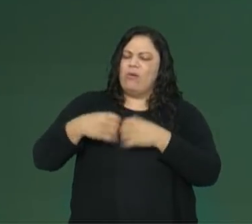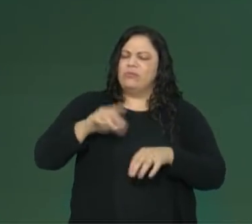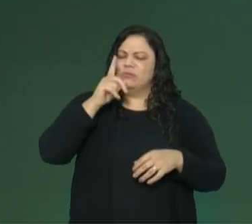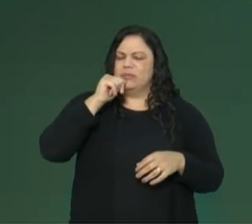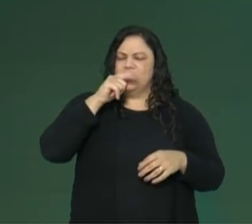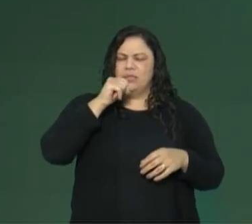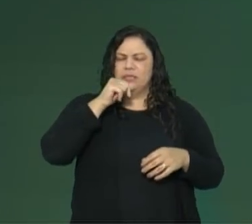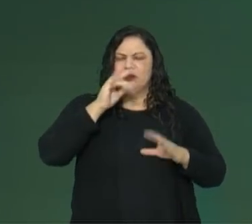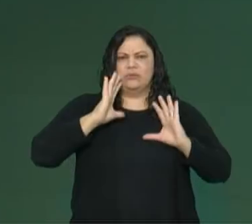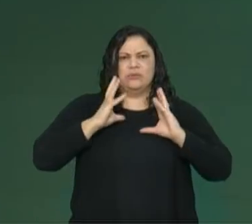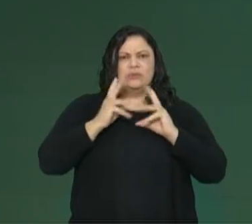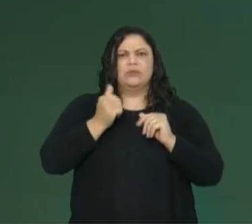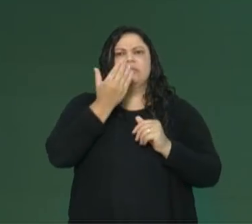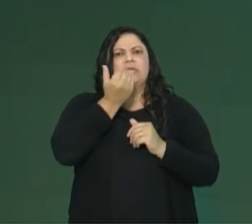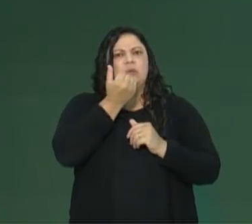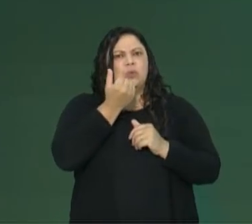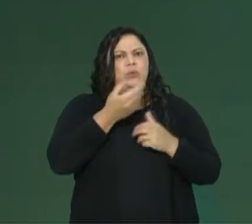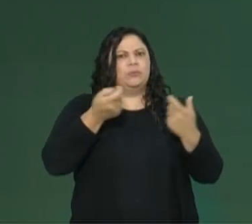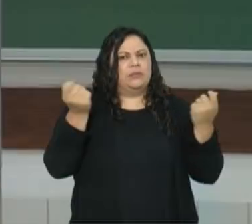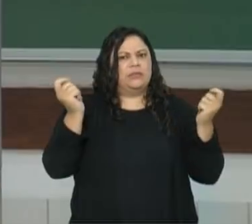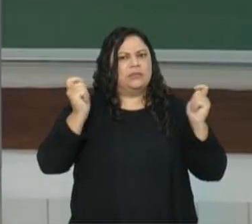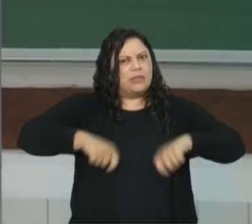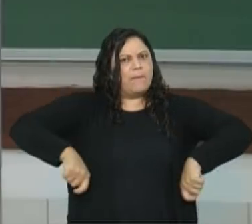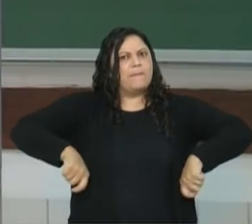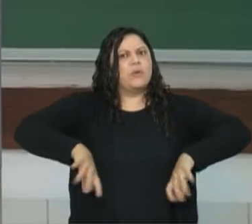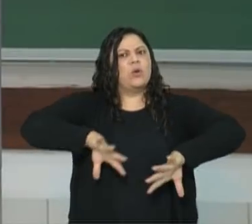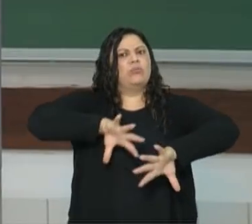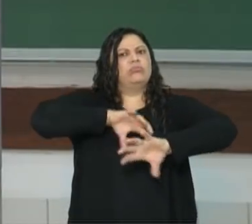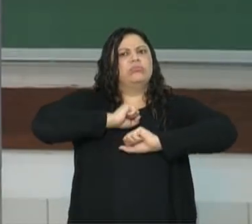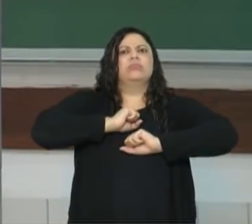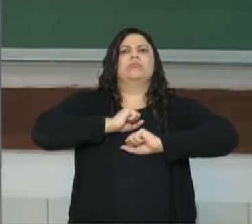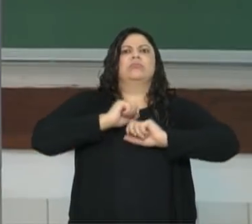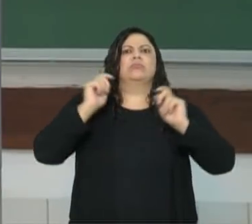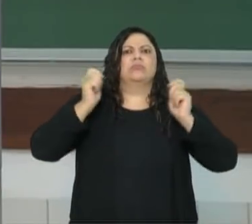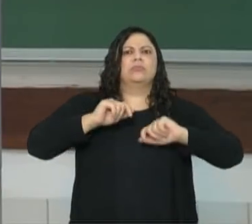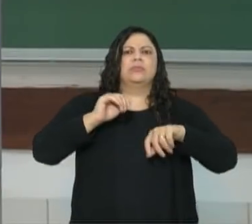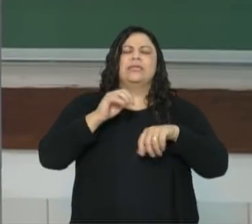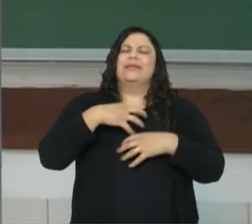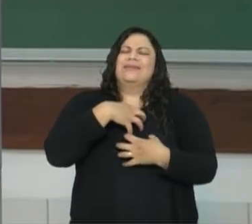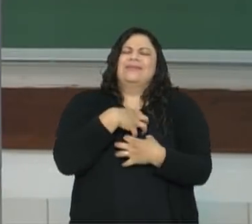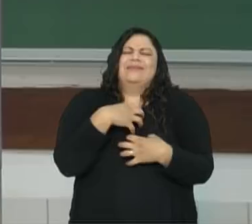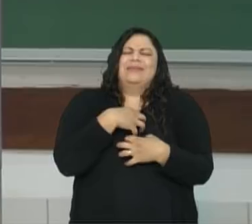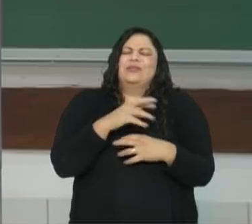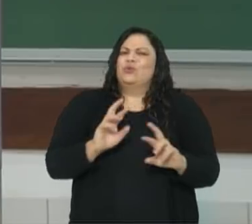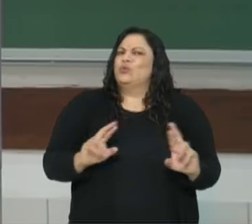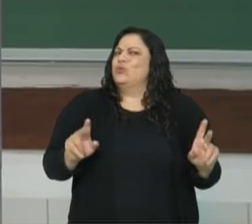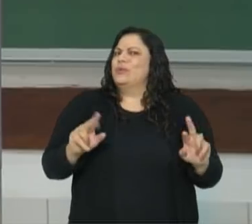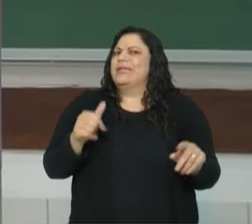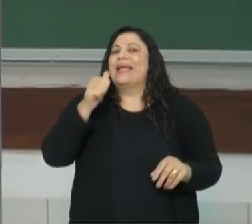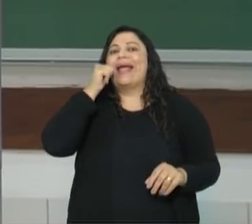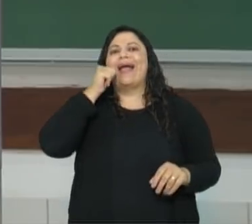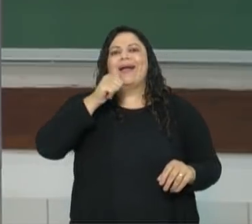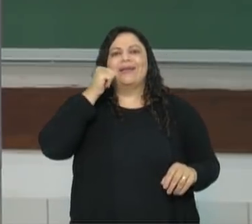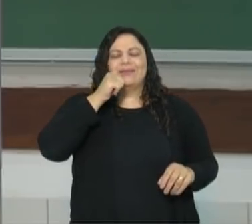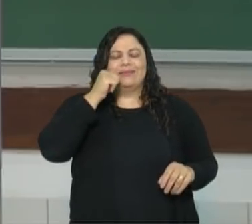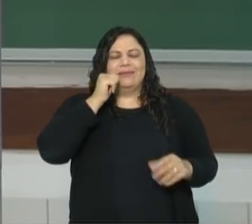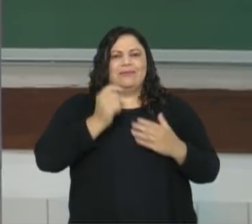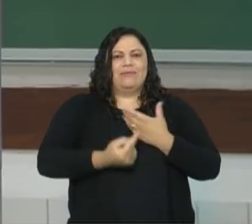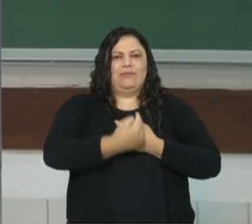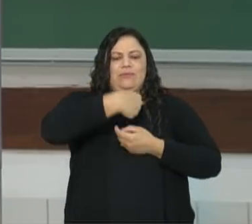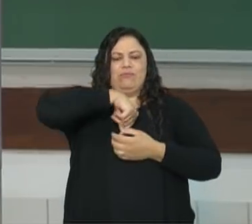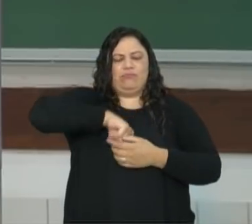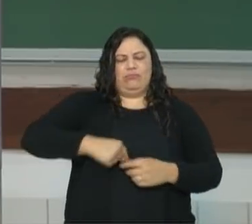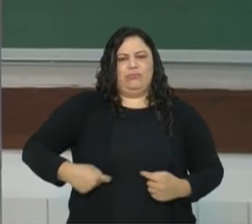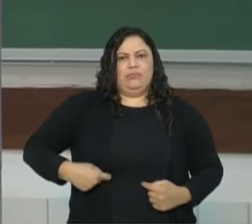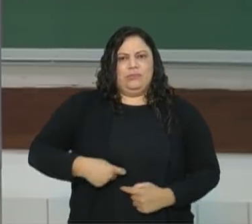também pode causar autoinfestação. É uma doença que ela dá um sintoma diferente. A fêmea, ela migra pelo intestino